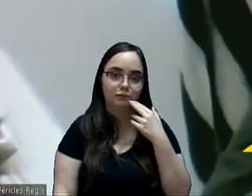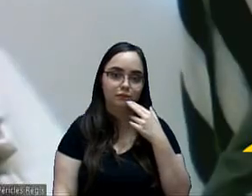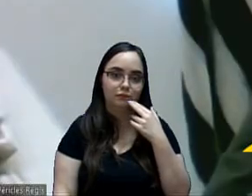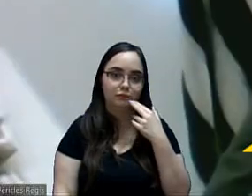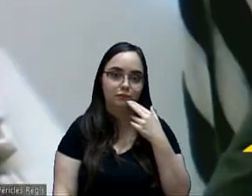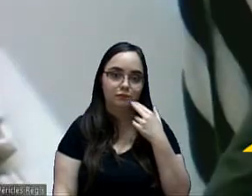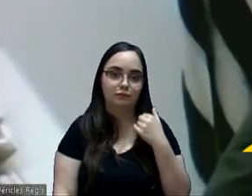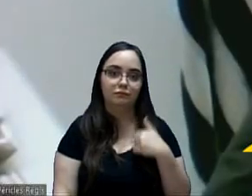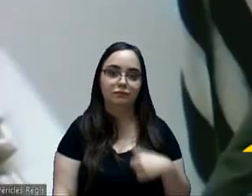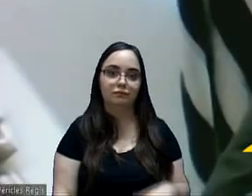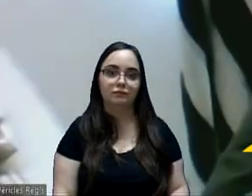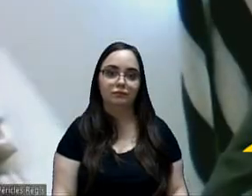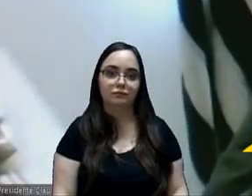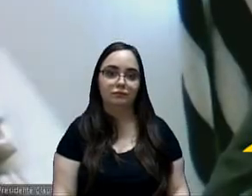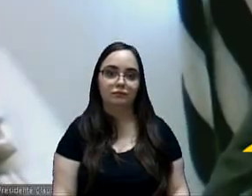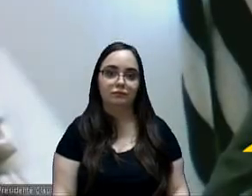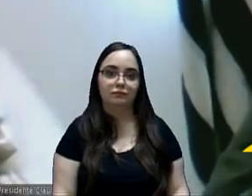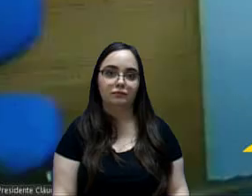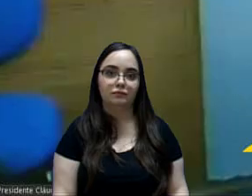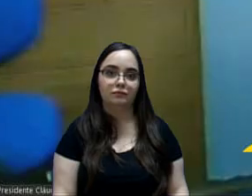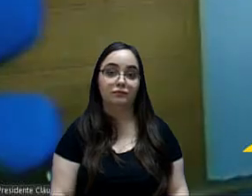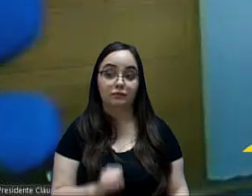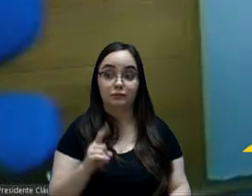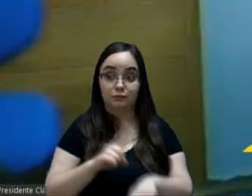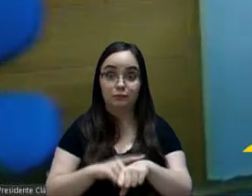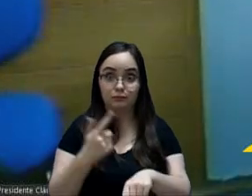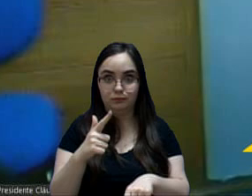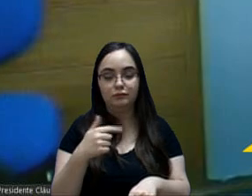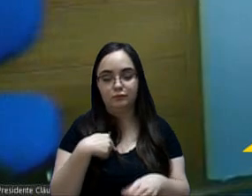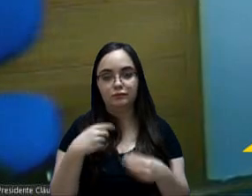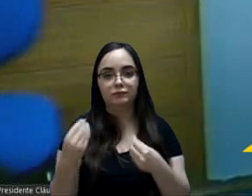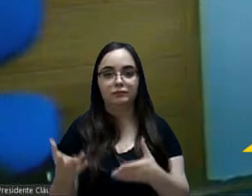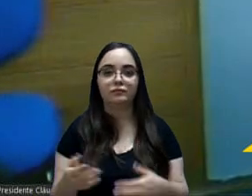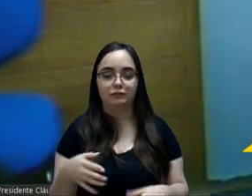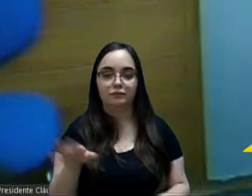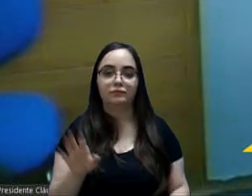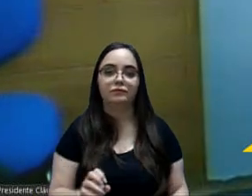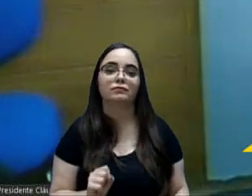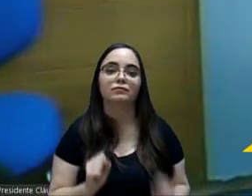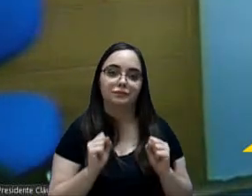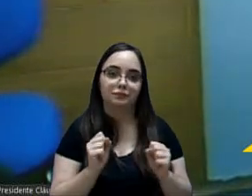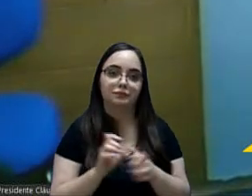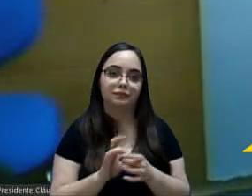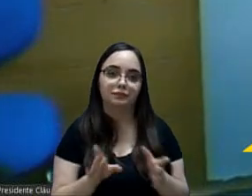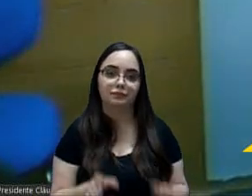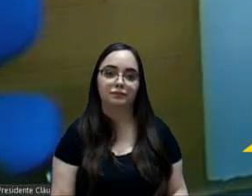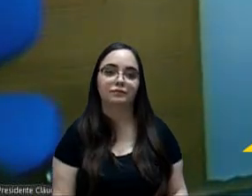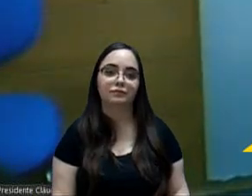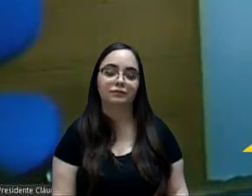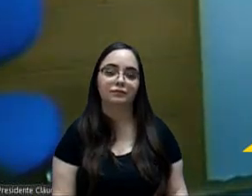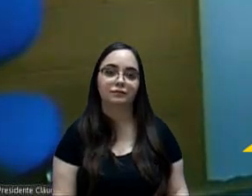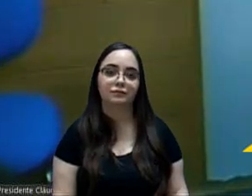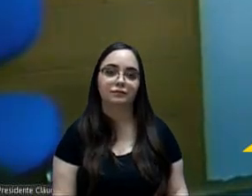não? Se ela não ela tiver não tempo, tem cedo. Mais. Tão cedo, vereador.